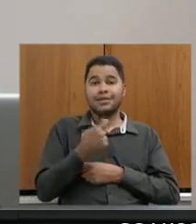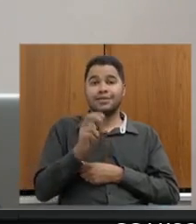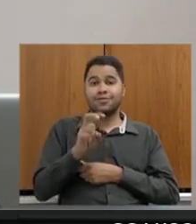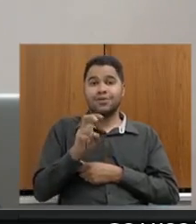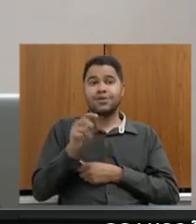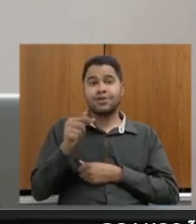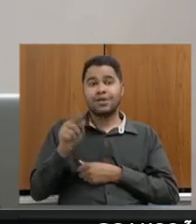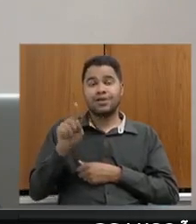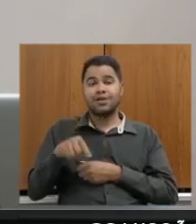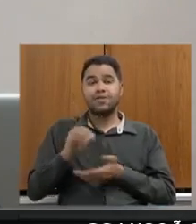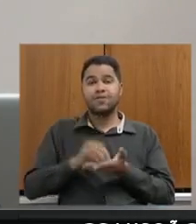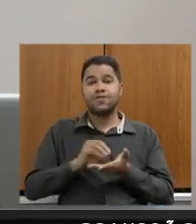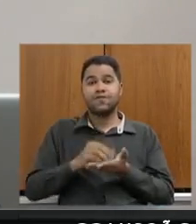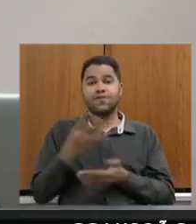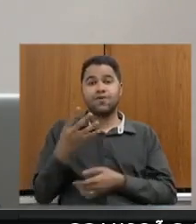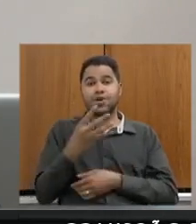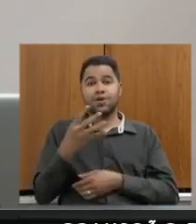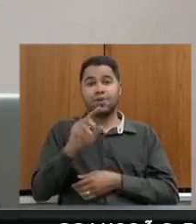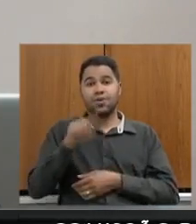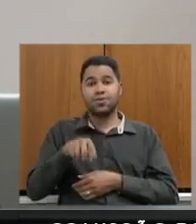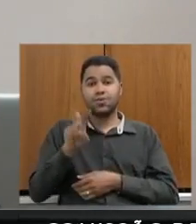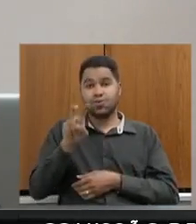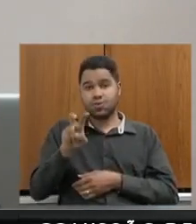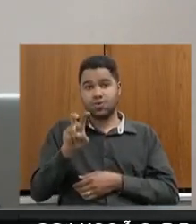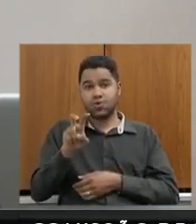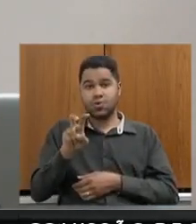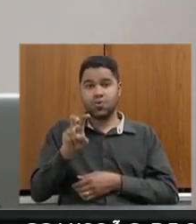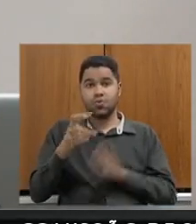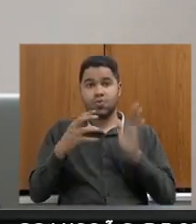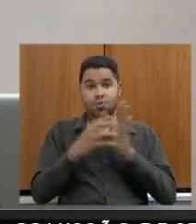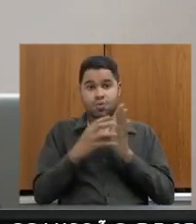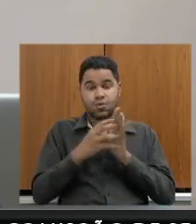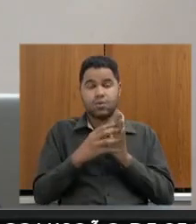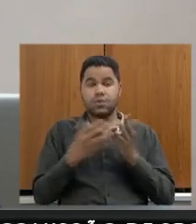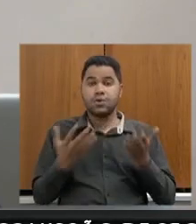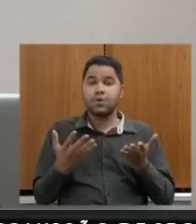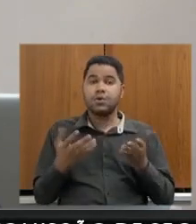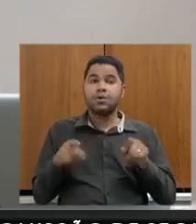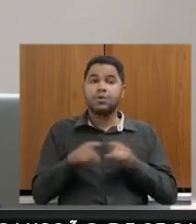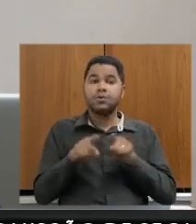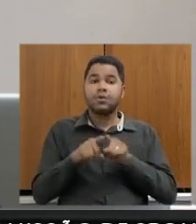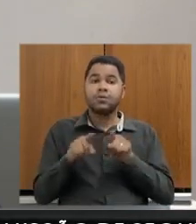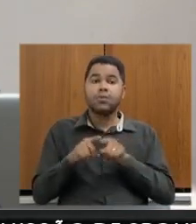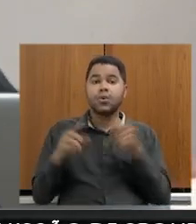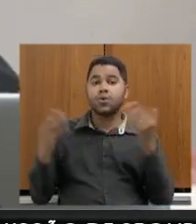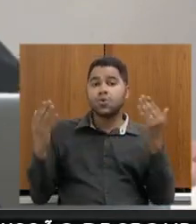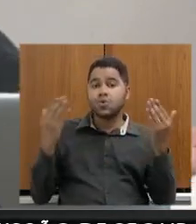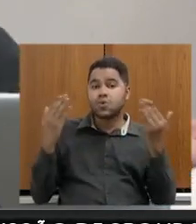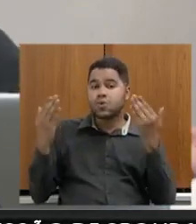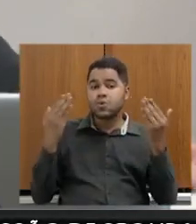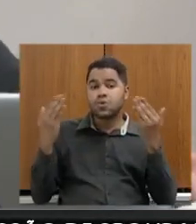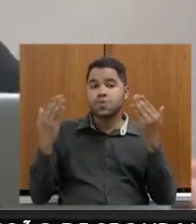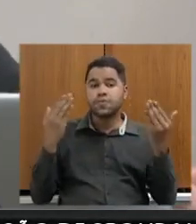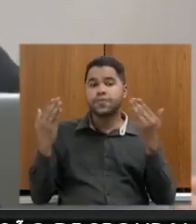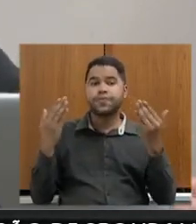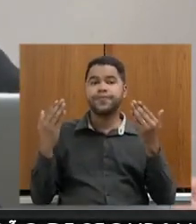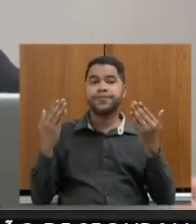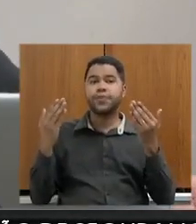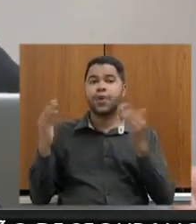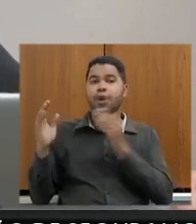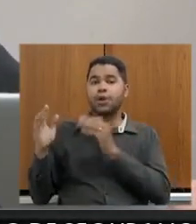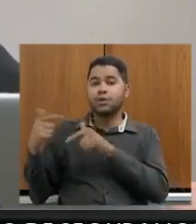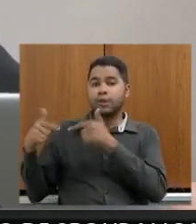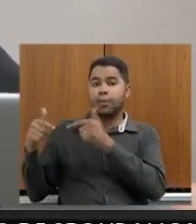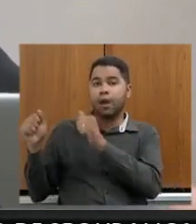com defe 44.5 do efetivo e aí fizemos a comparação das